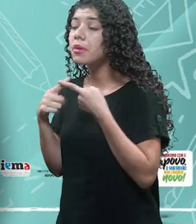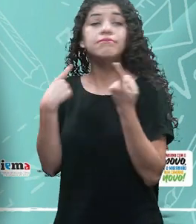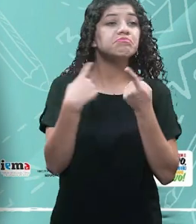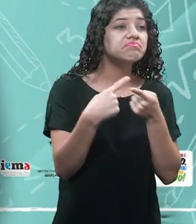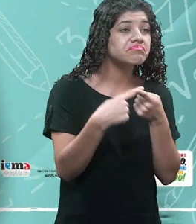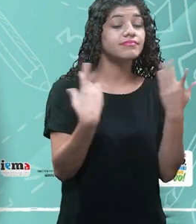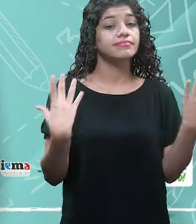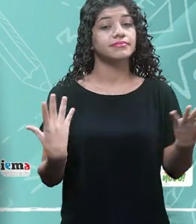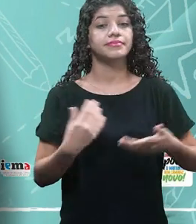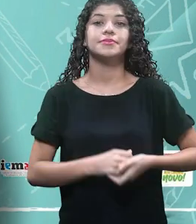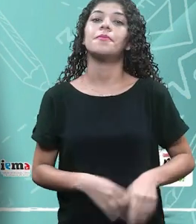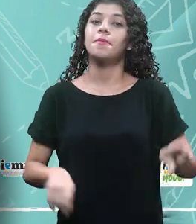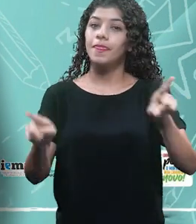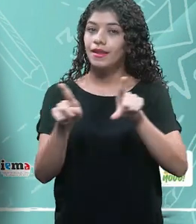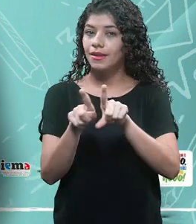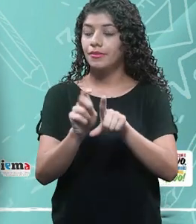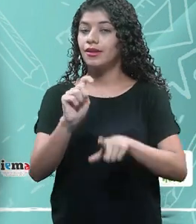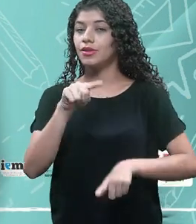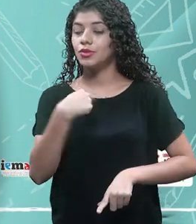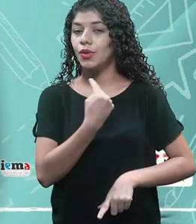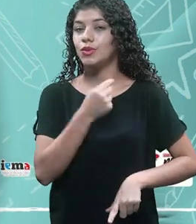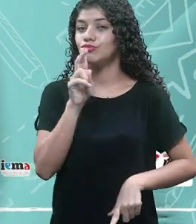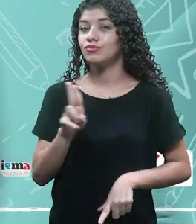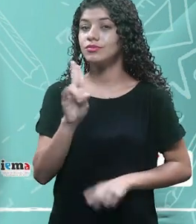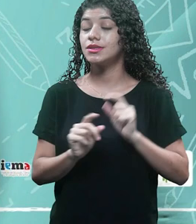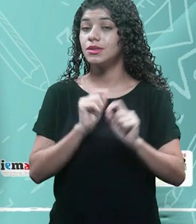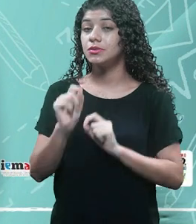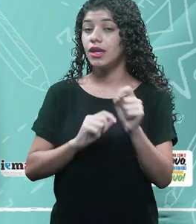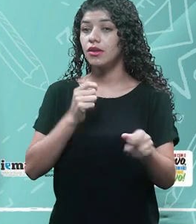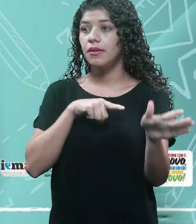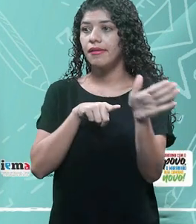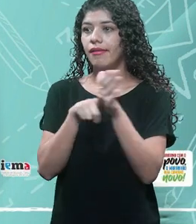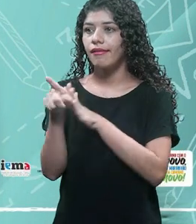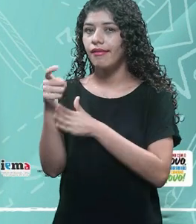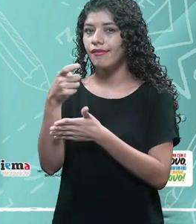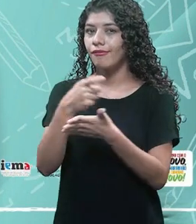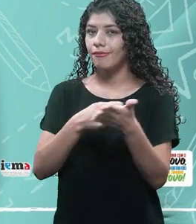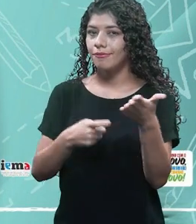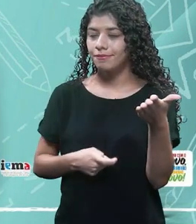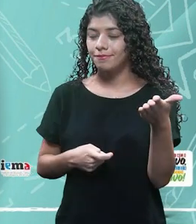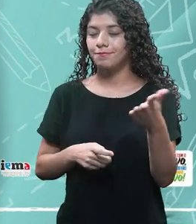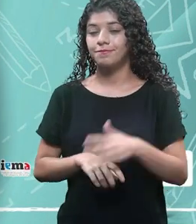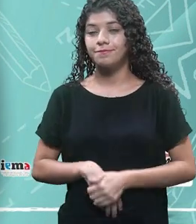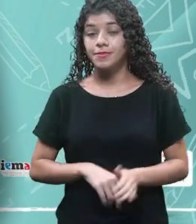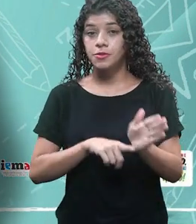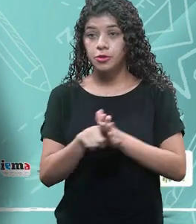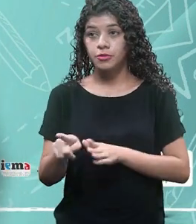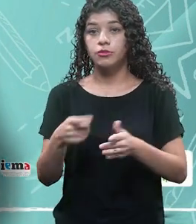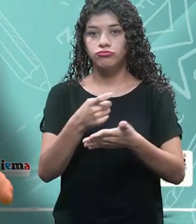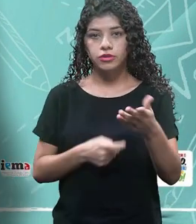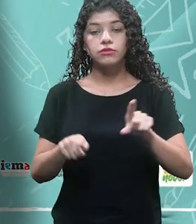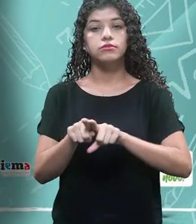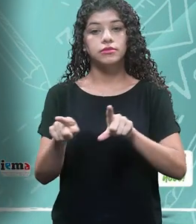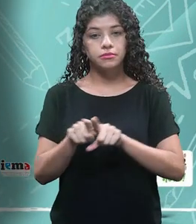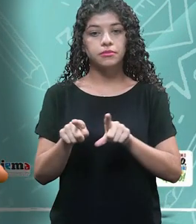mas por qu também utilizamos esse porquê quando a gente faz questionamentos de textos tá questionamentos de textos também é